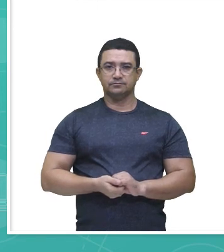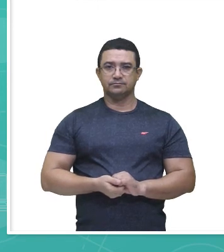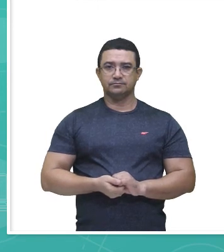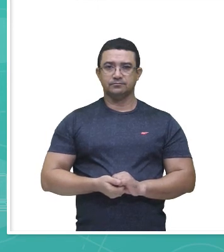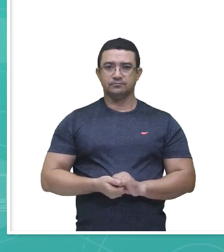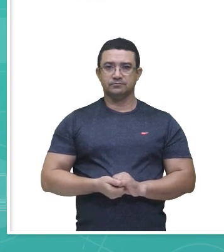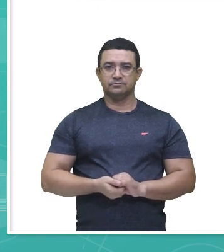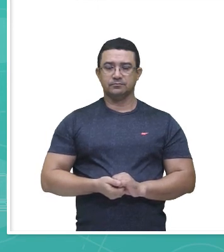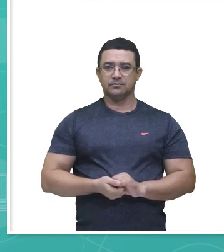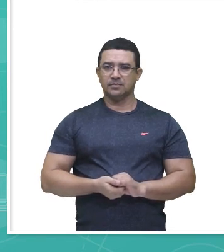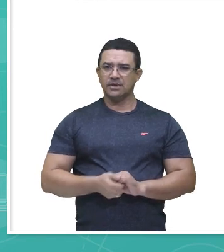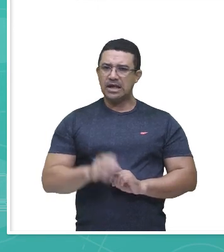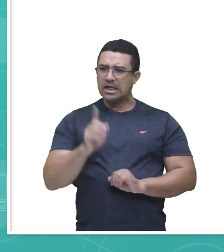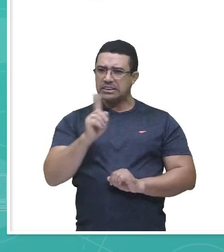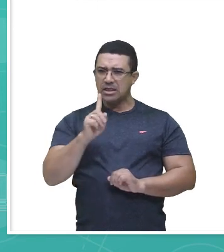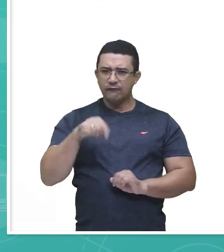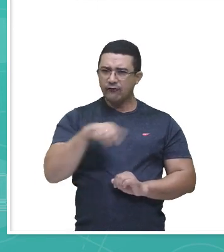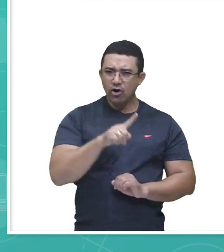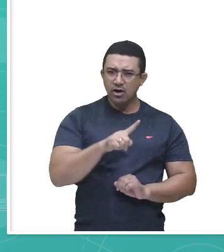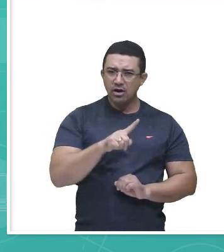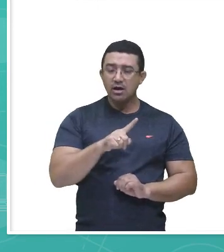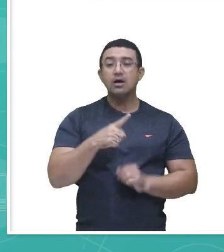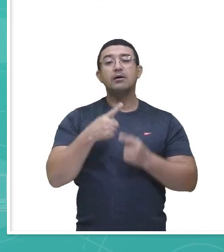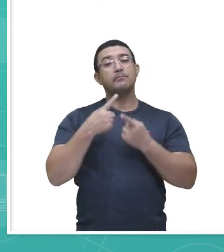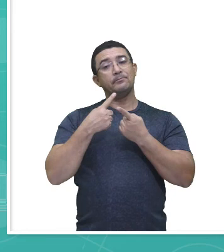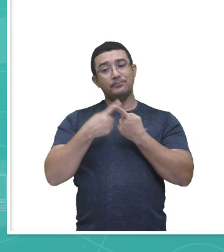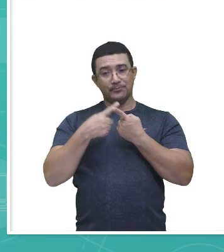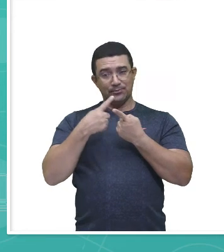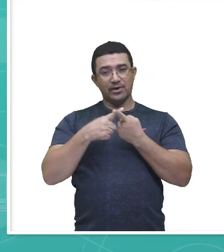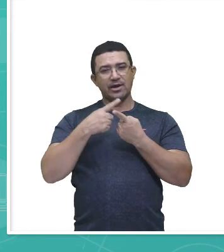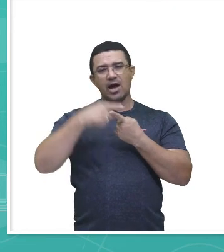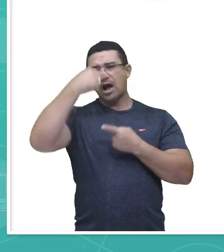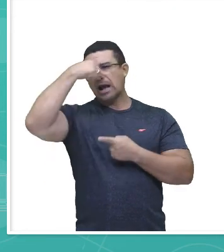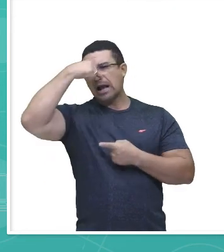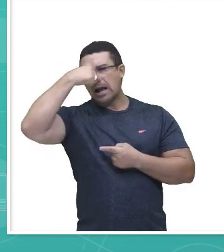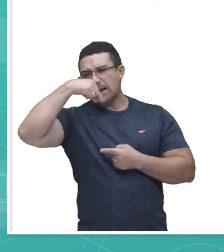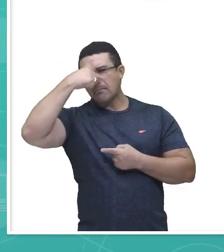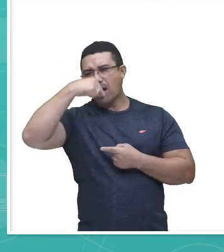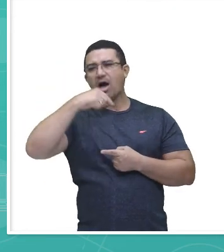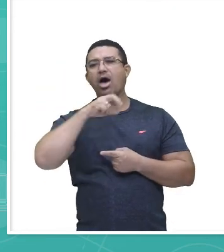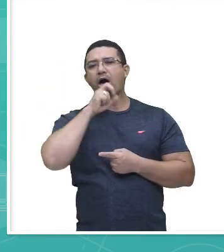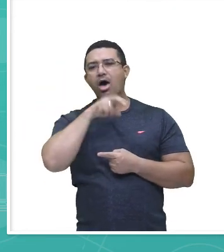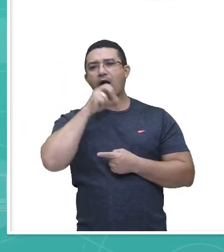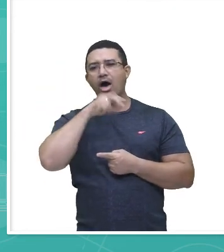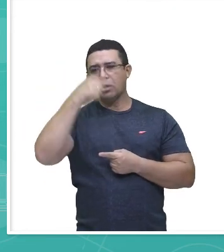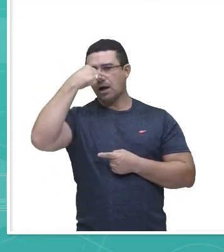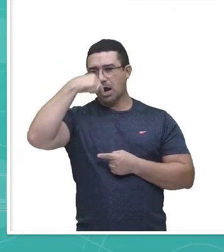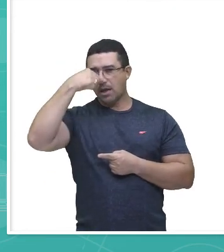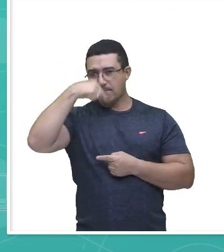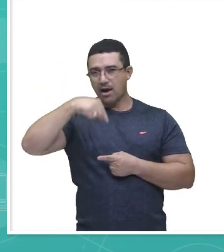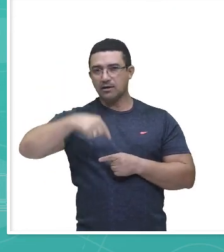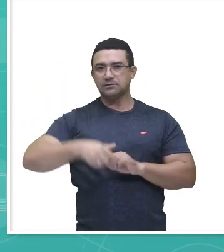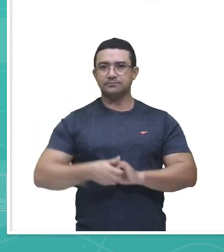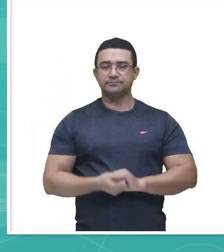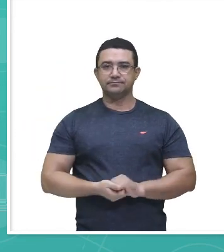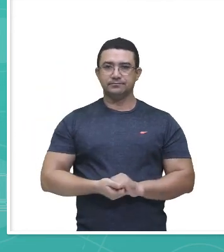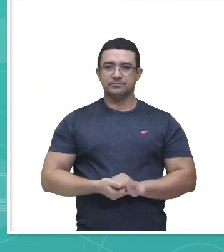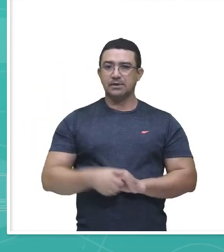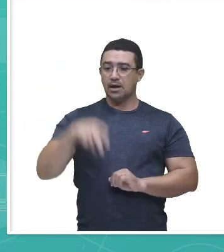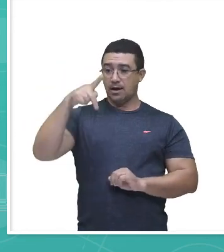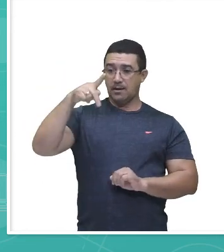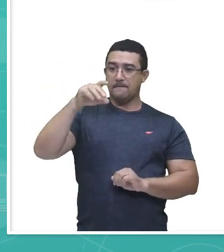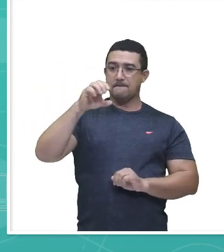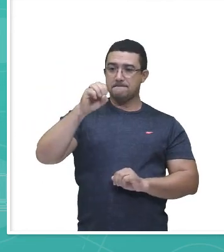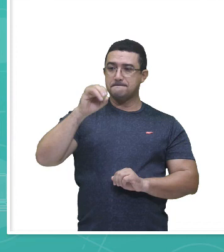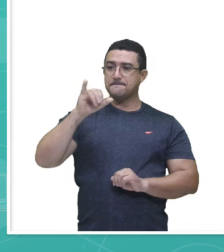Não foi, pois estava gripado. Olha aqui o pois, no lugar do porquê também,